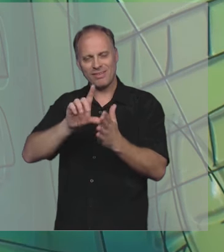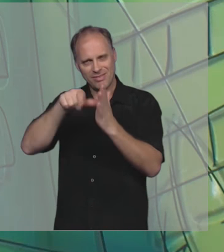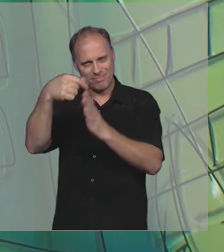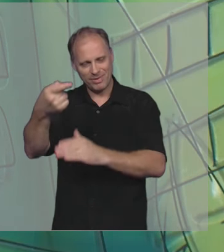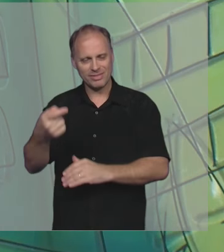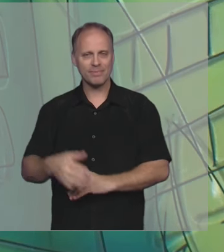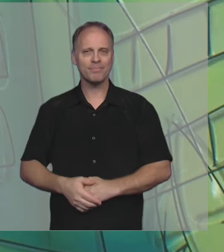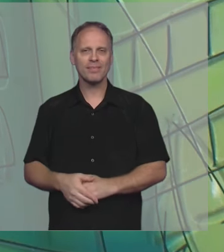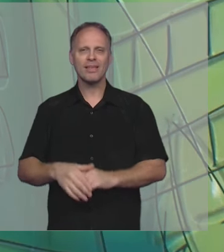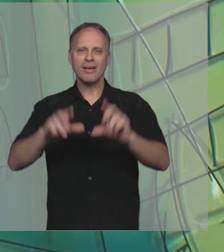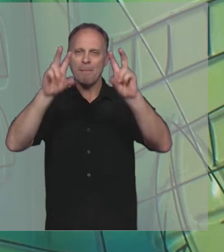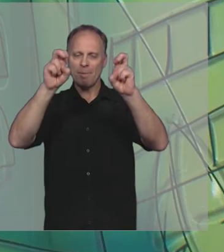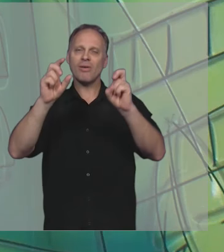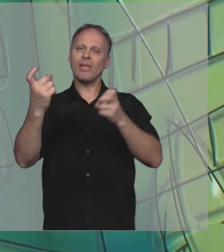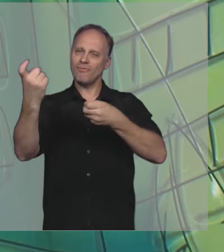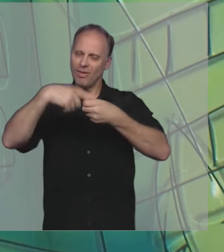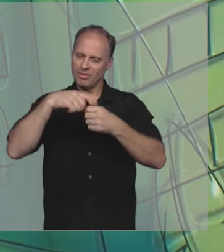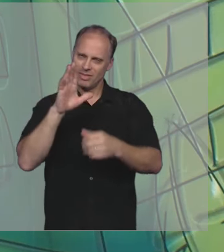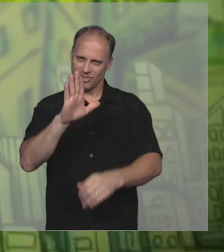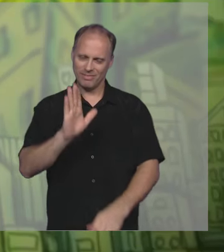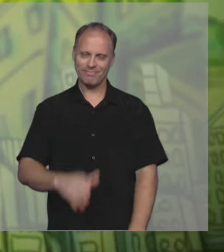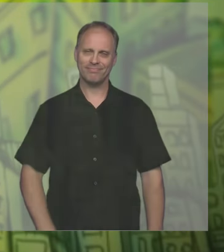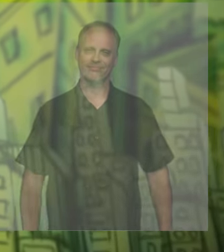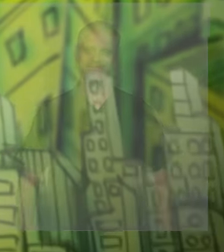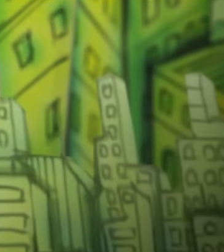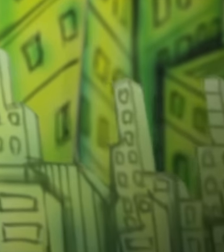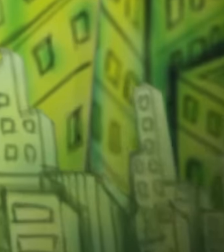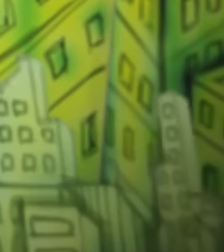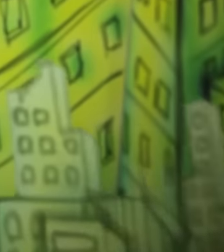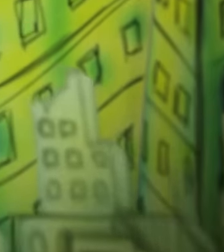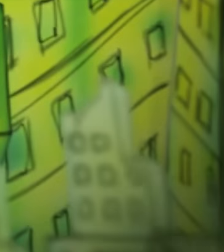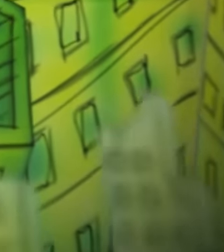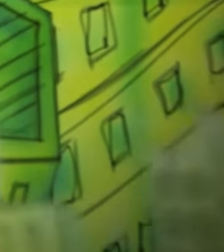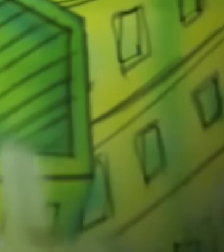certo. O Em Pauta volta em breve.